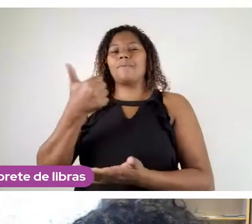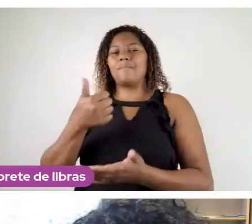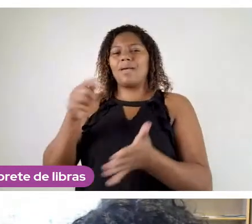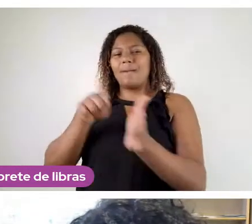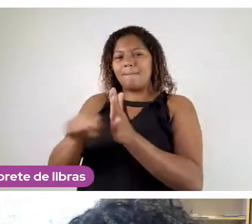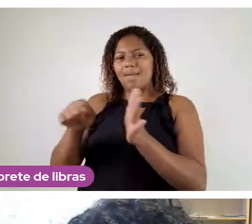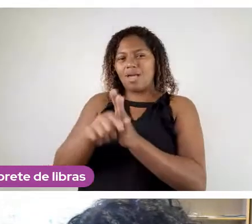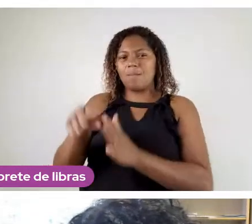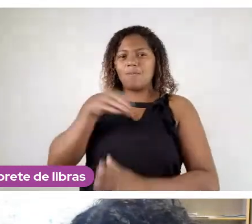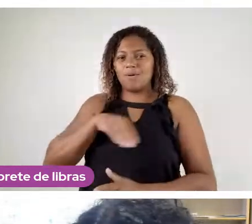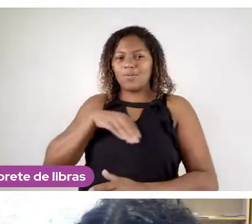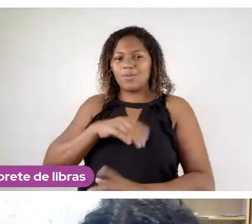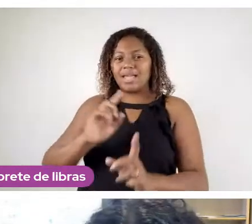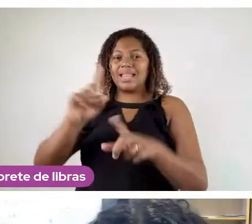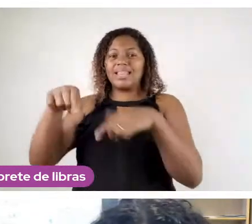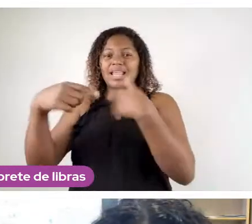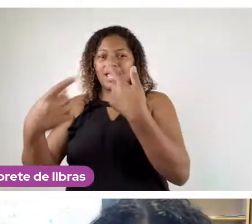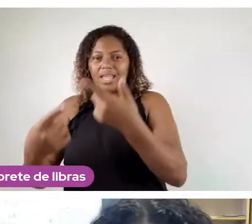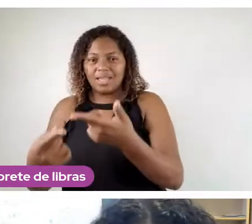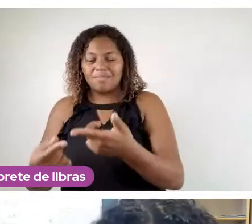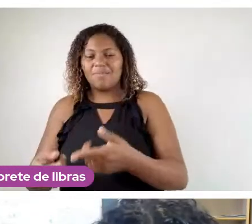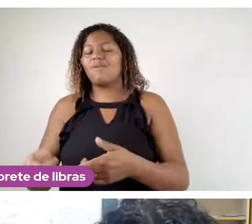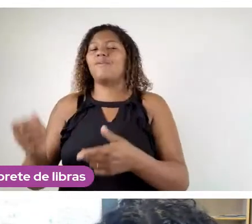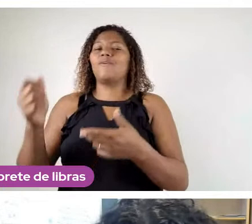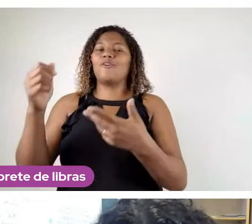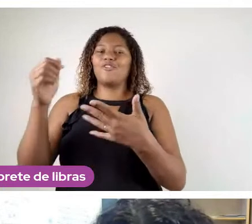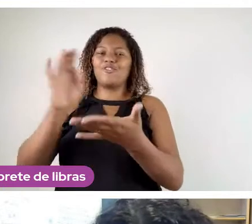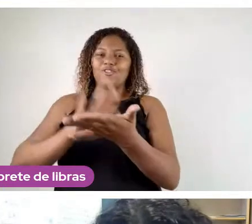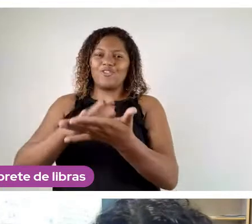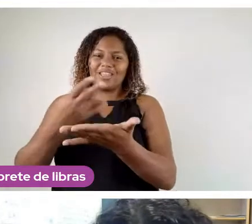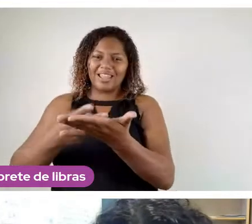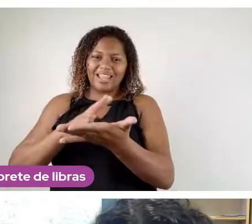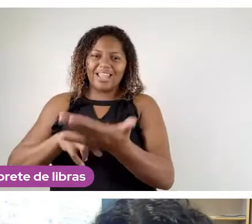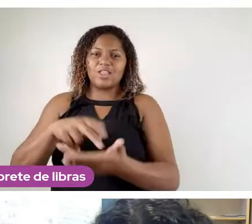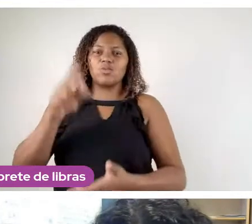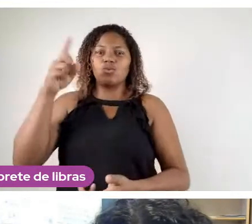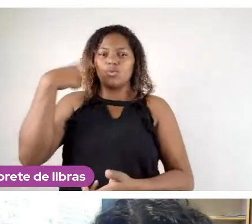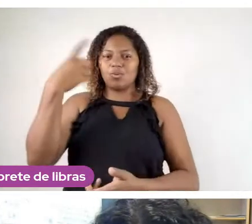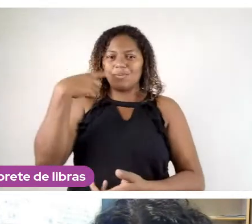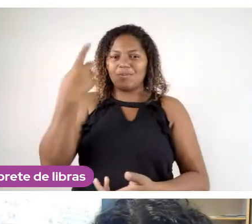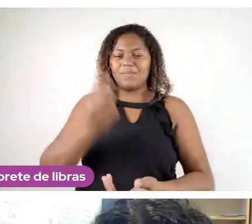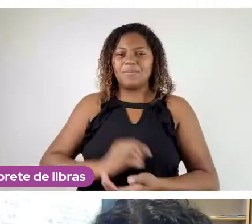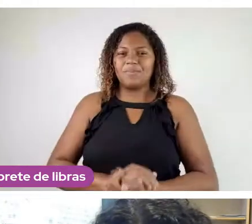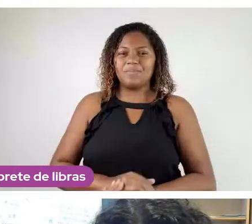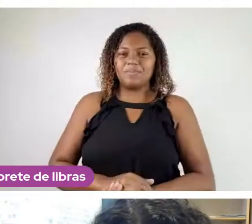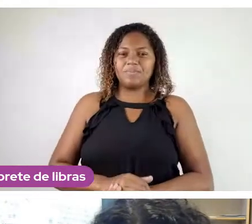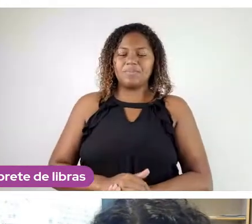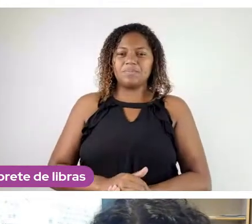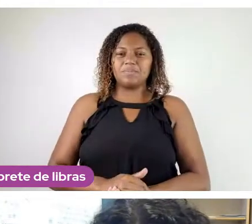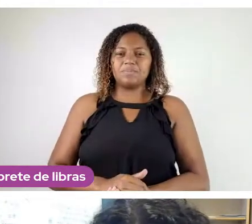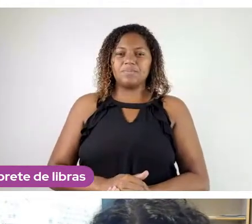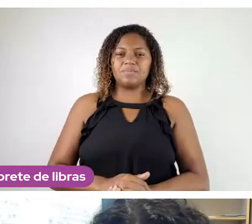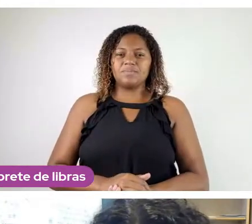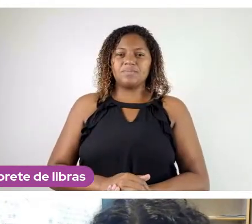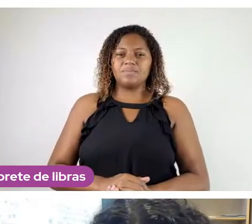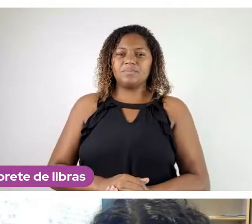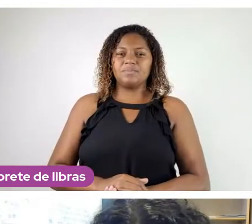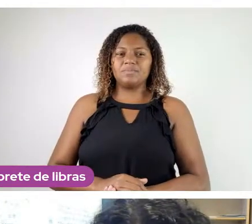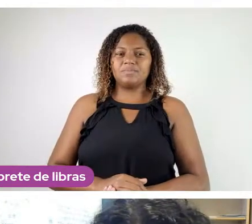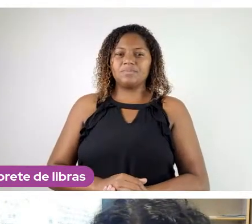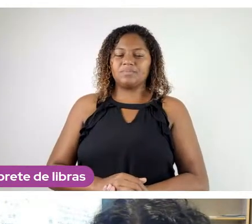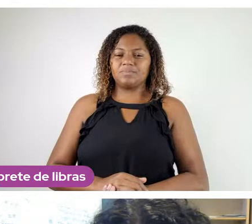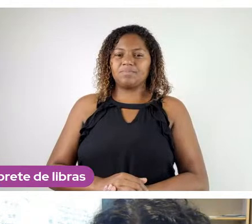e depois la traduzo em espanhol, vale? Perfeito. Perfeito. Então,